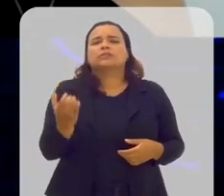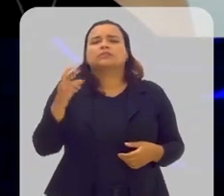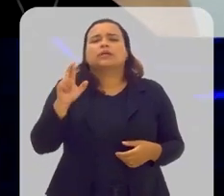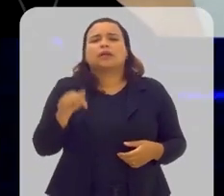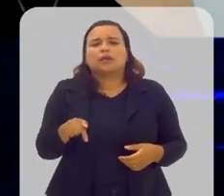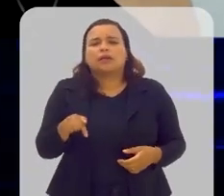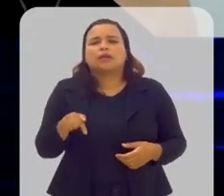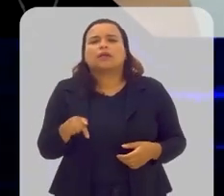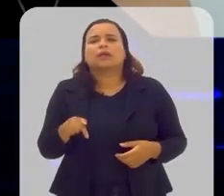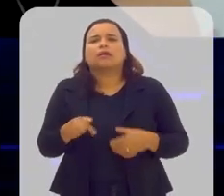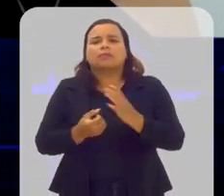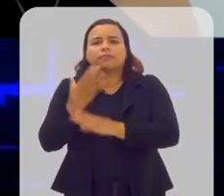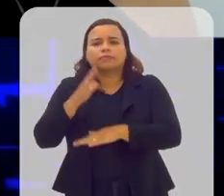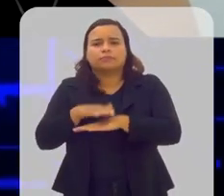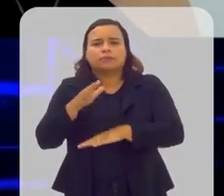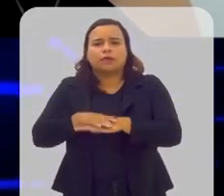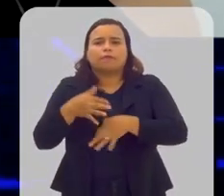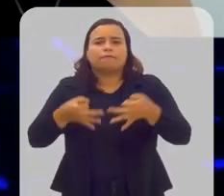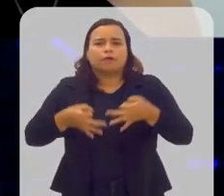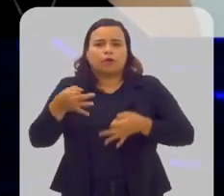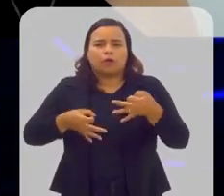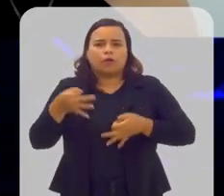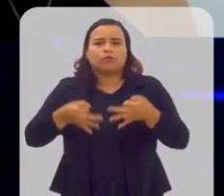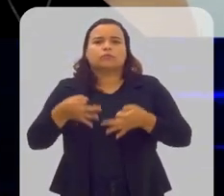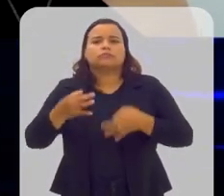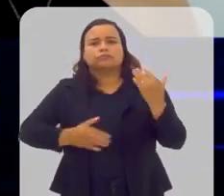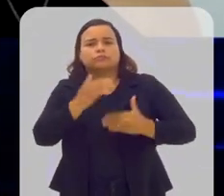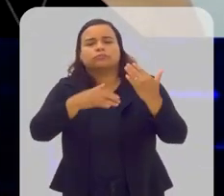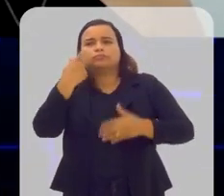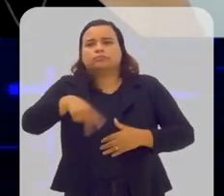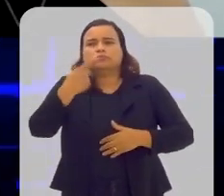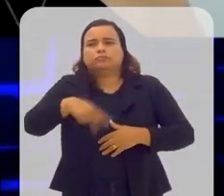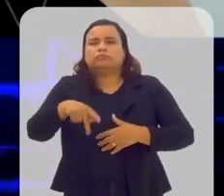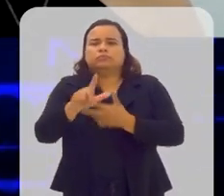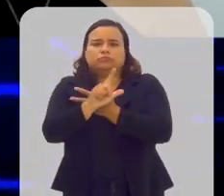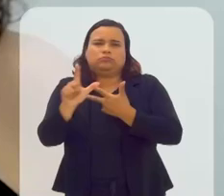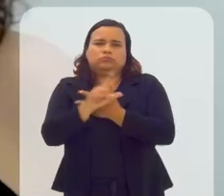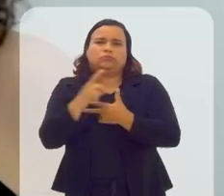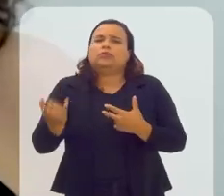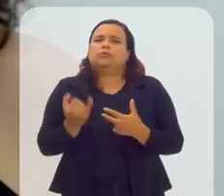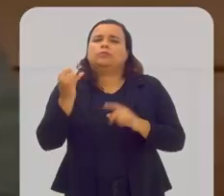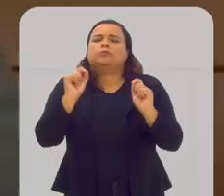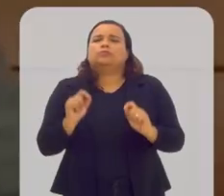Para o CRQ de fazer parte do Fórum de Desenvolvimento aqui no Legislativo Fluminense?